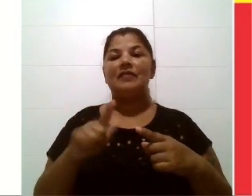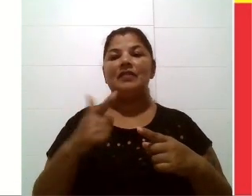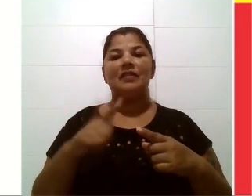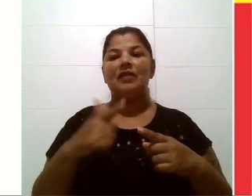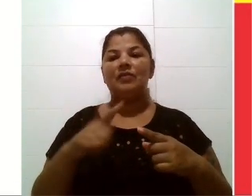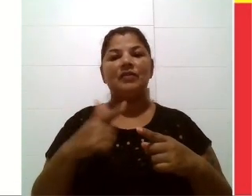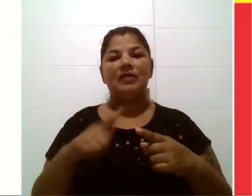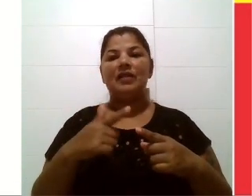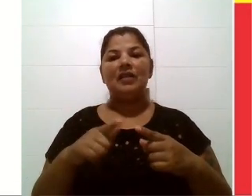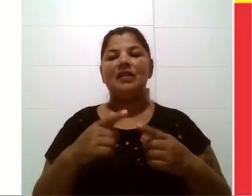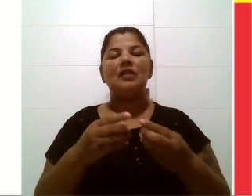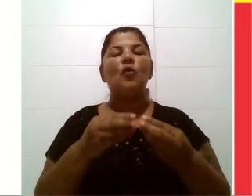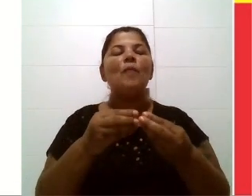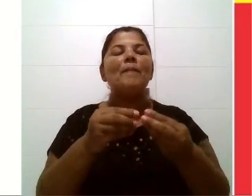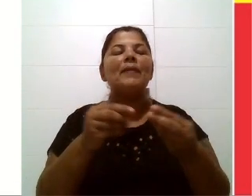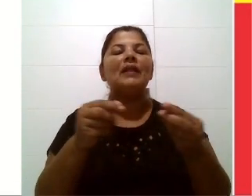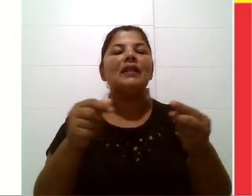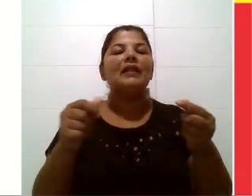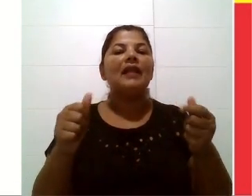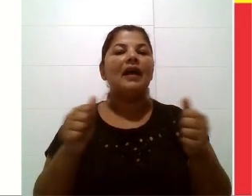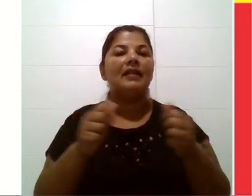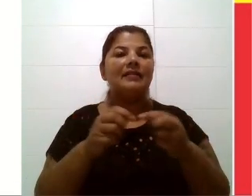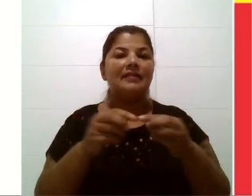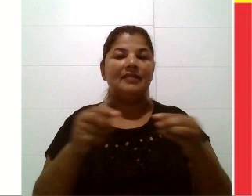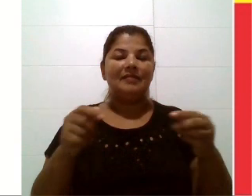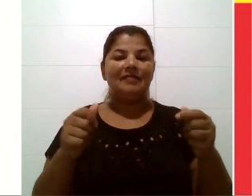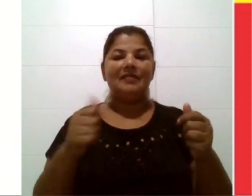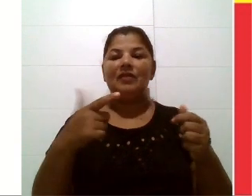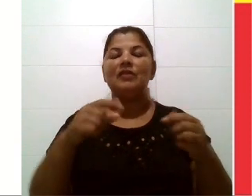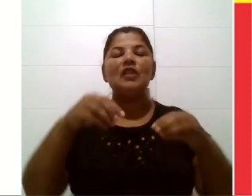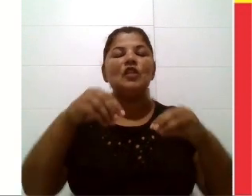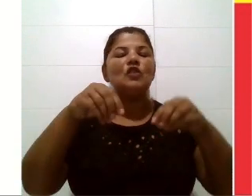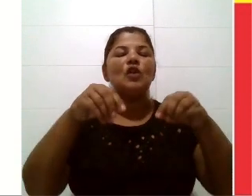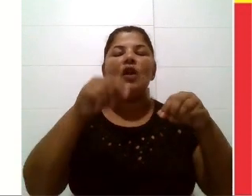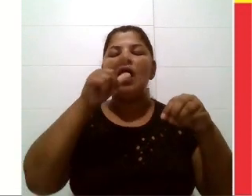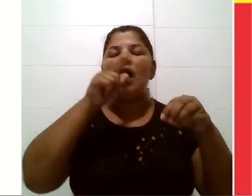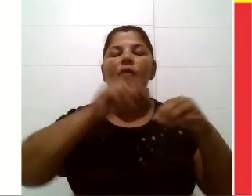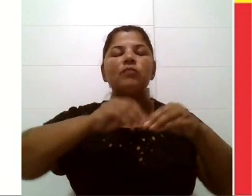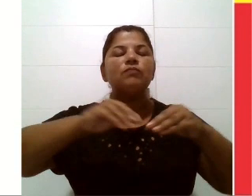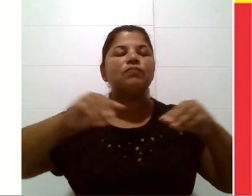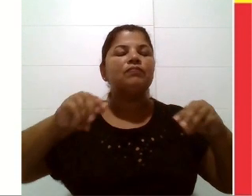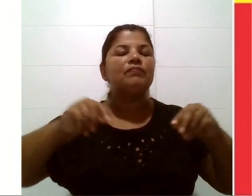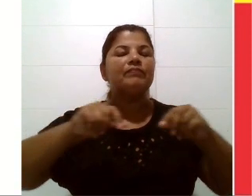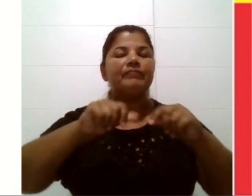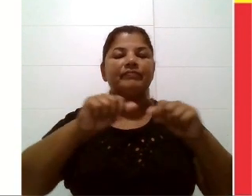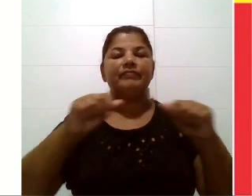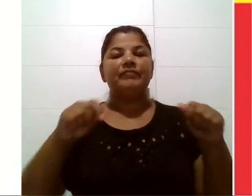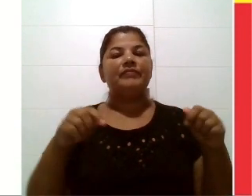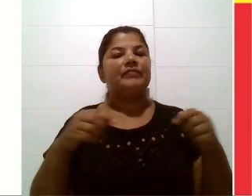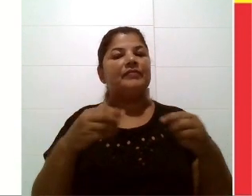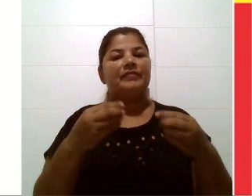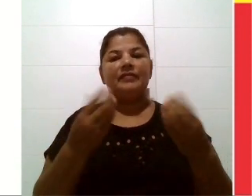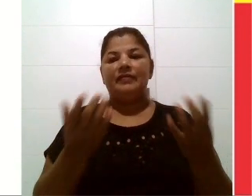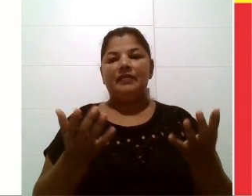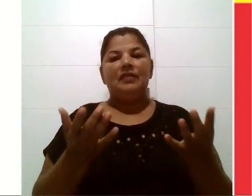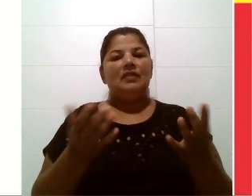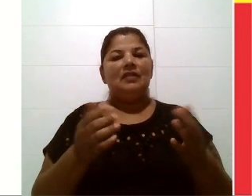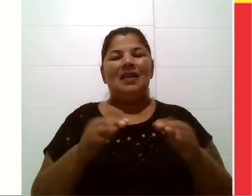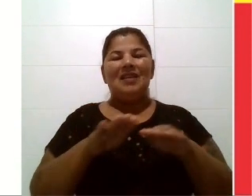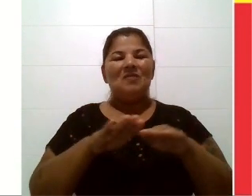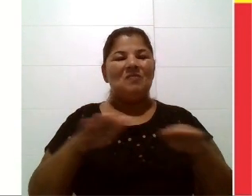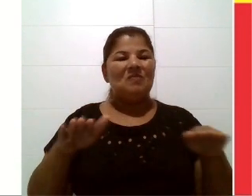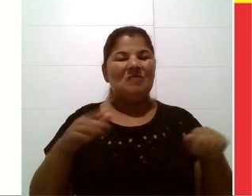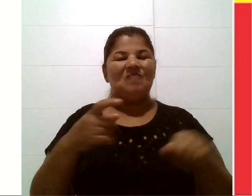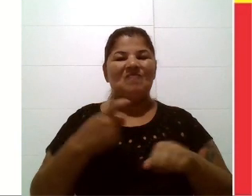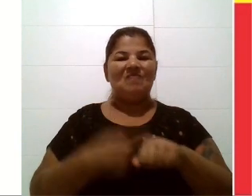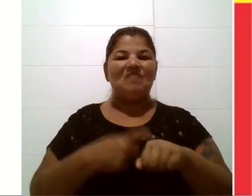toda essa umidade, né? O solo não fica encharcado por meio da água, que consegue deixar o solo mais hidratado, e isso faz com